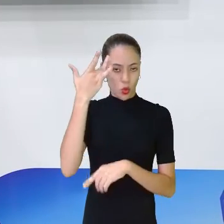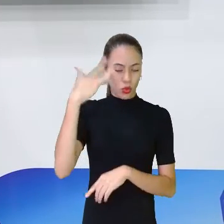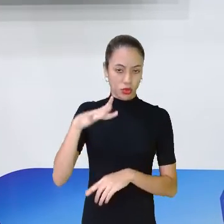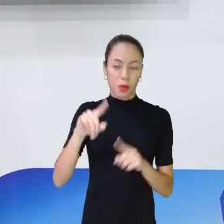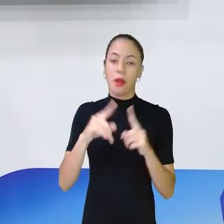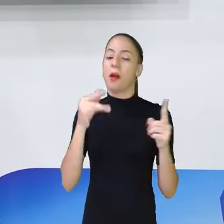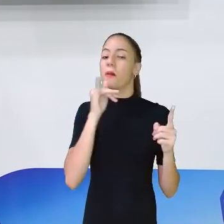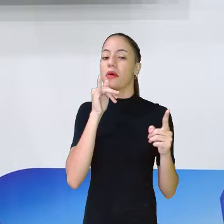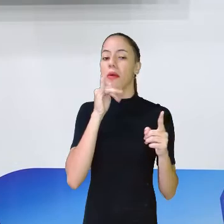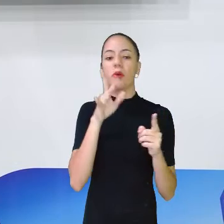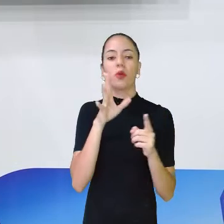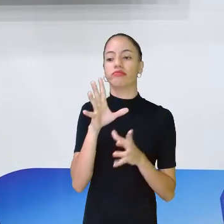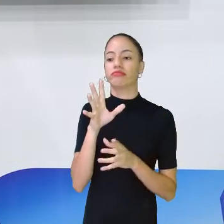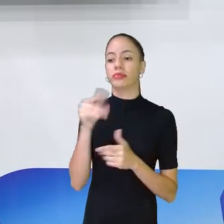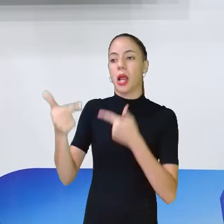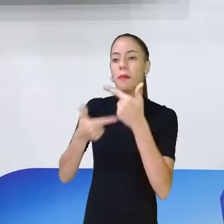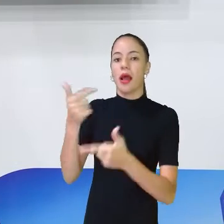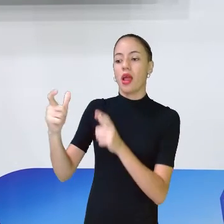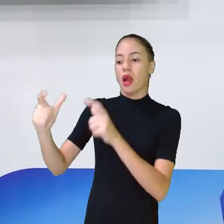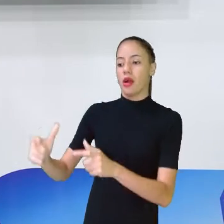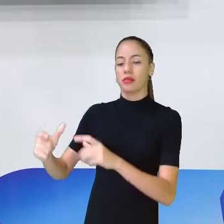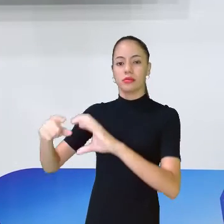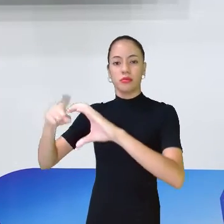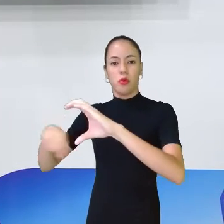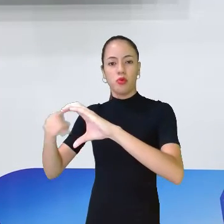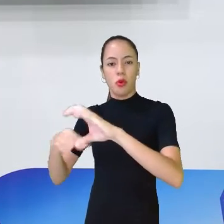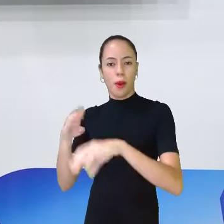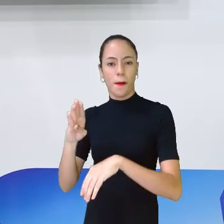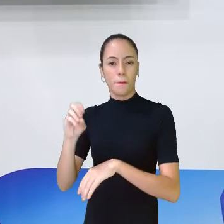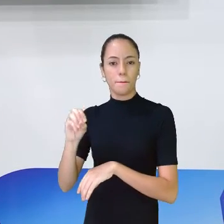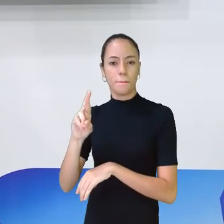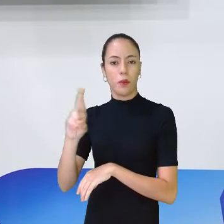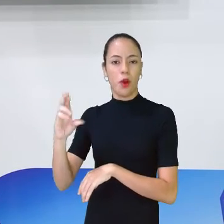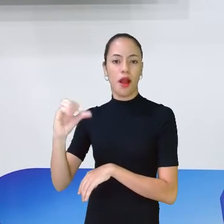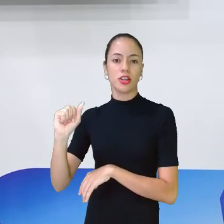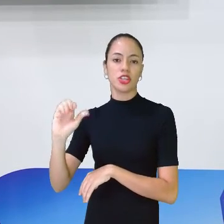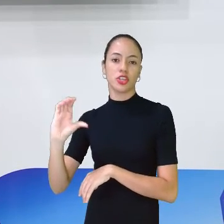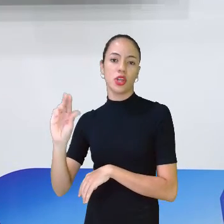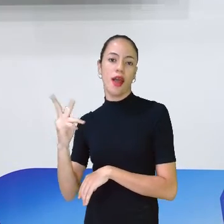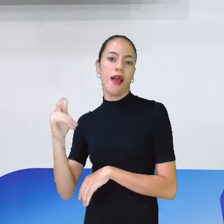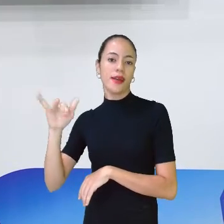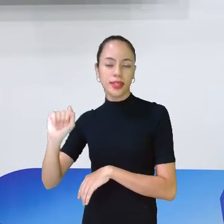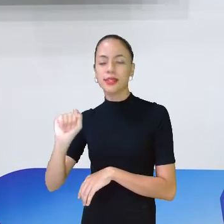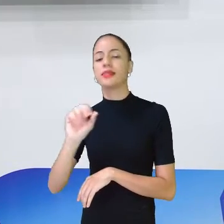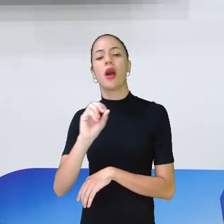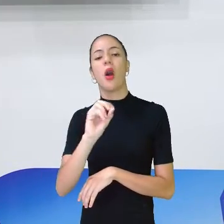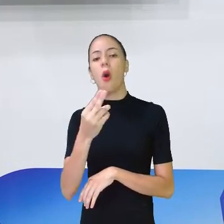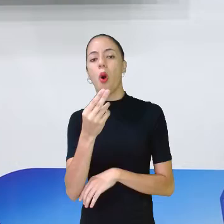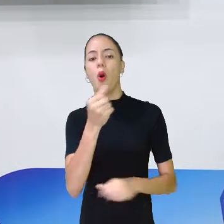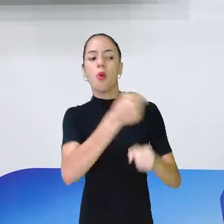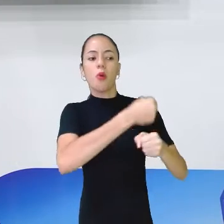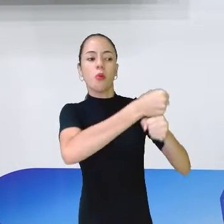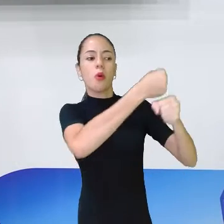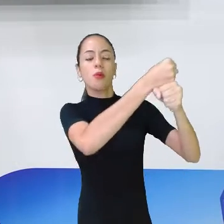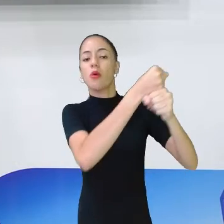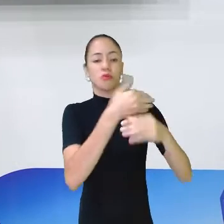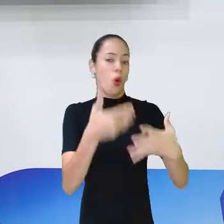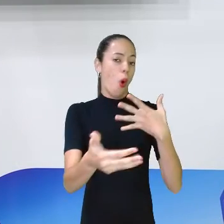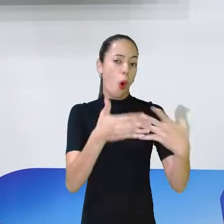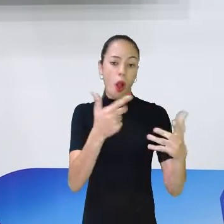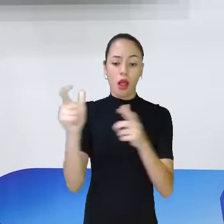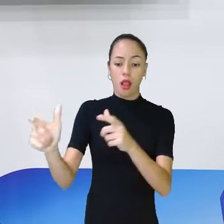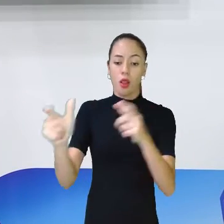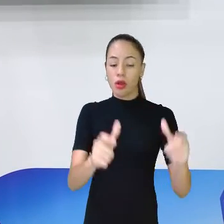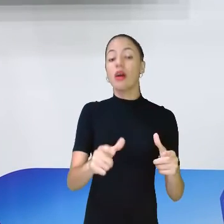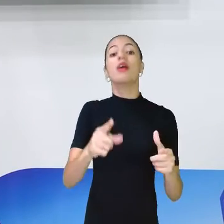trabalha na borracharia, trabalha onde? Você é pedreiro? Enfim, você tem que ter o respeito às pessoas que vão estar